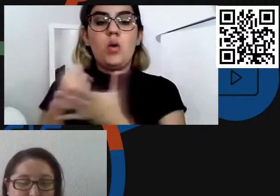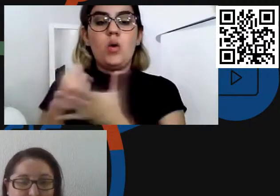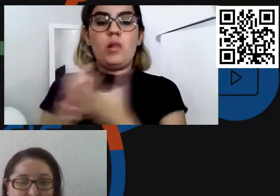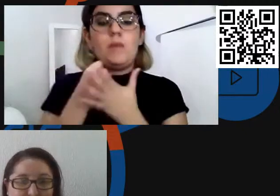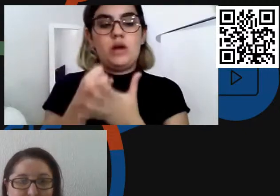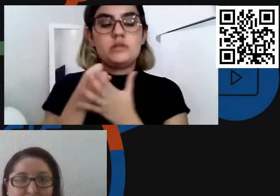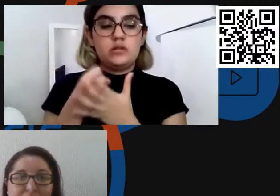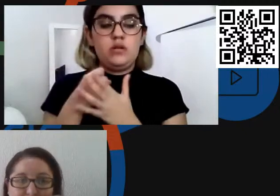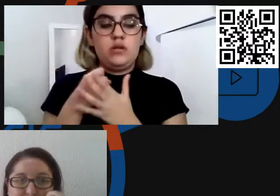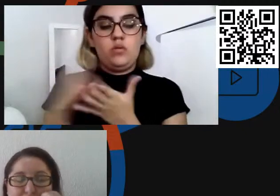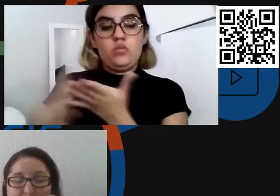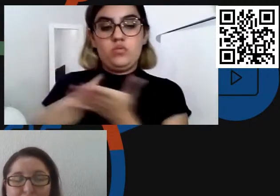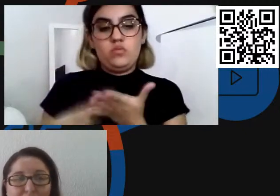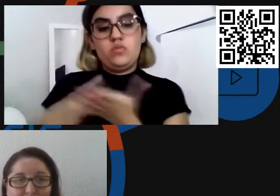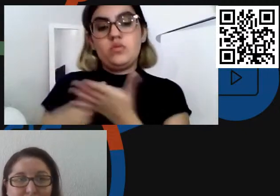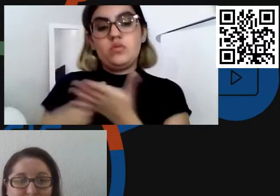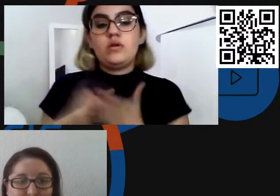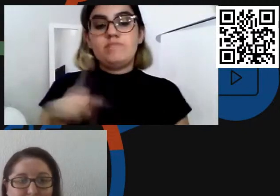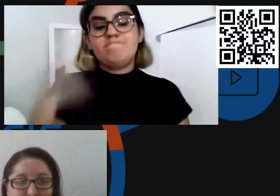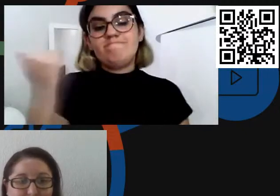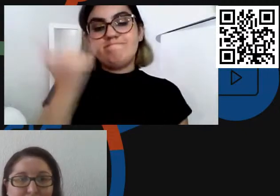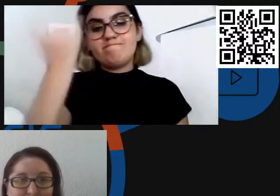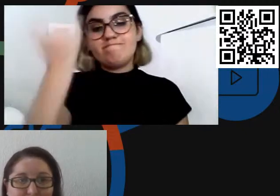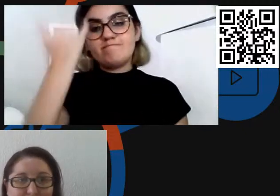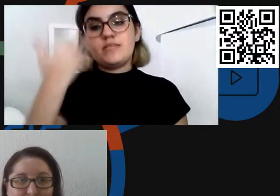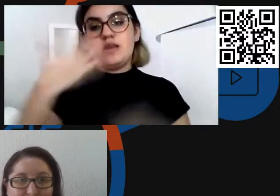foi essencial, fundamental para o desenvolvimento da área.